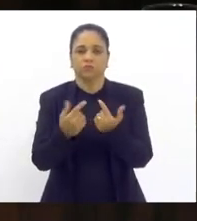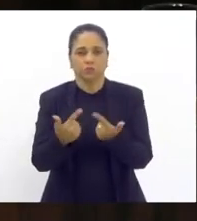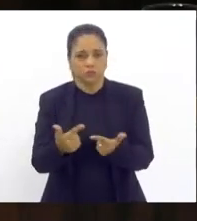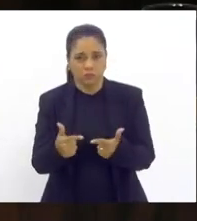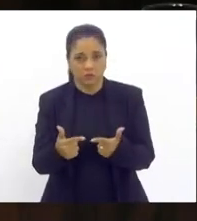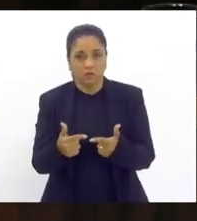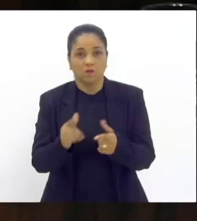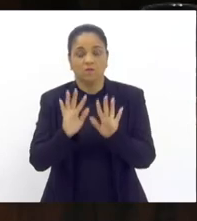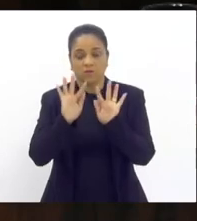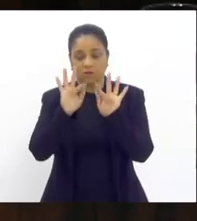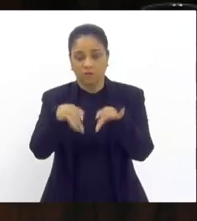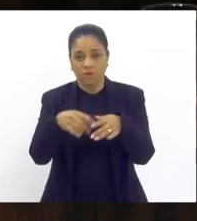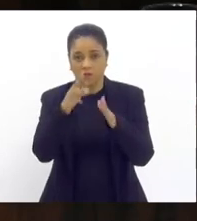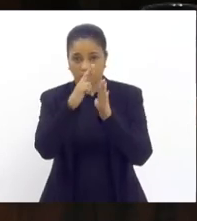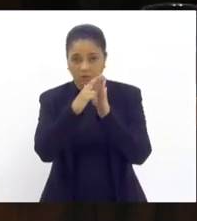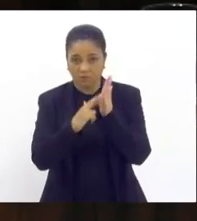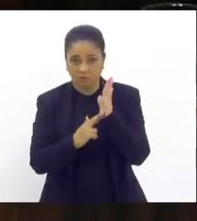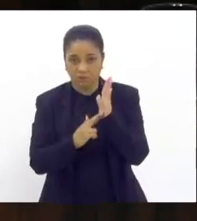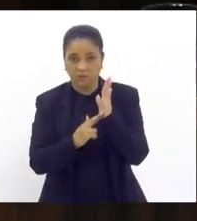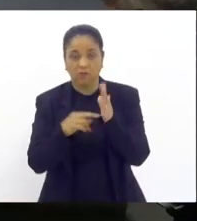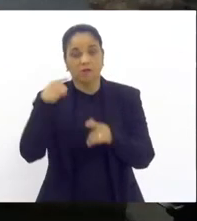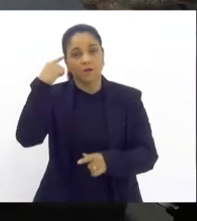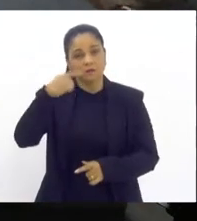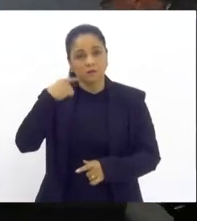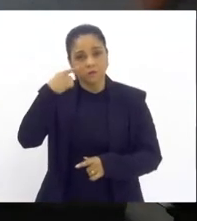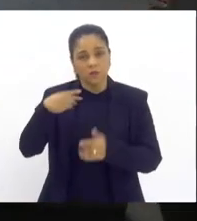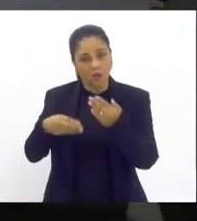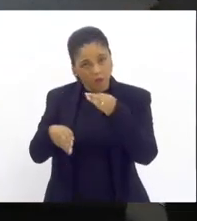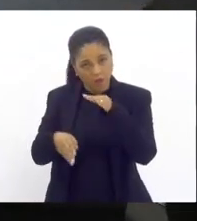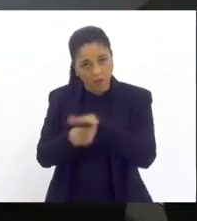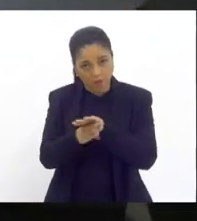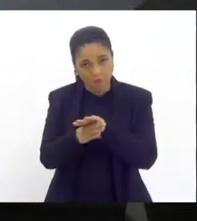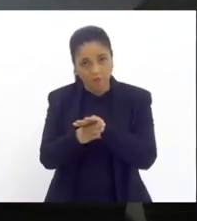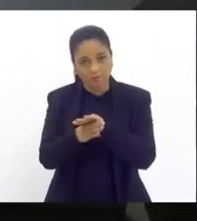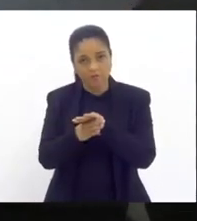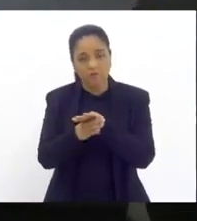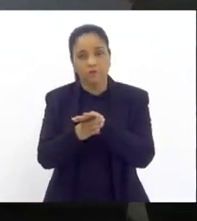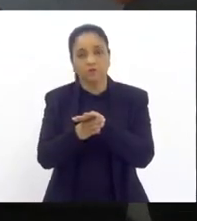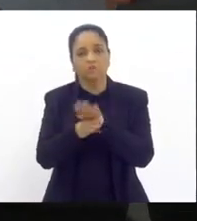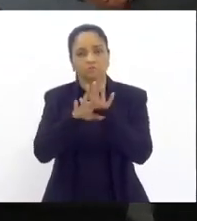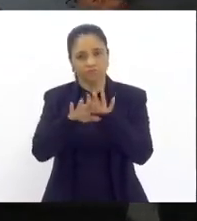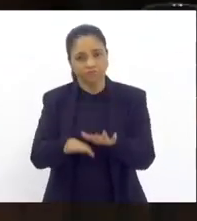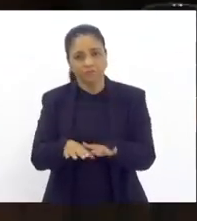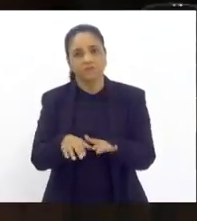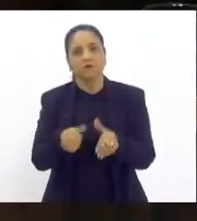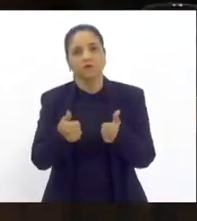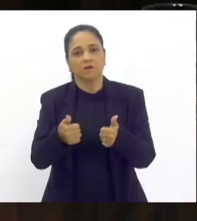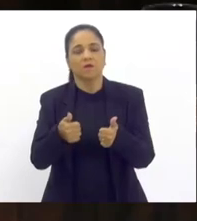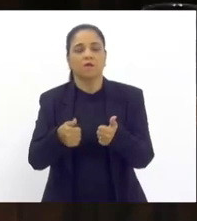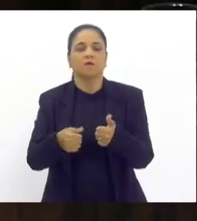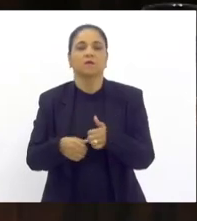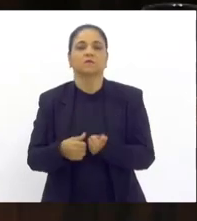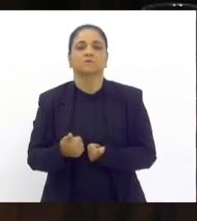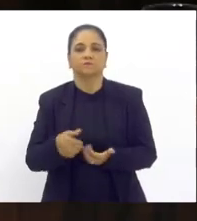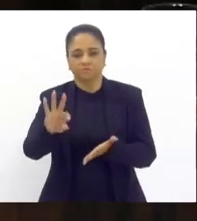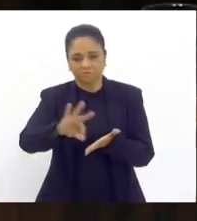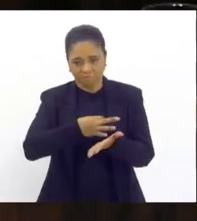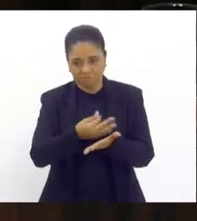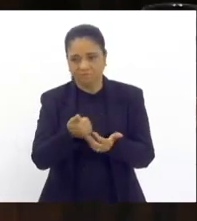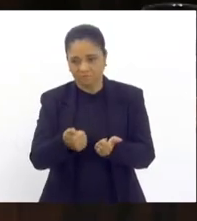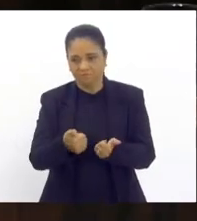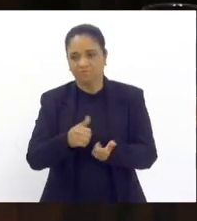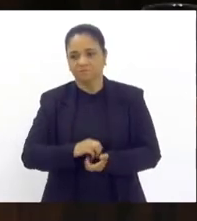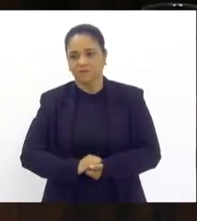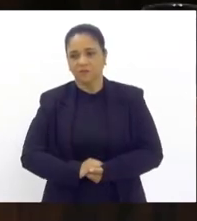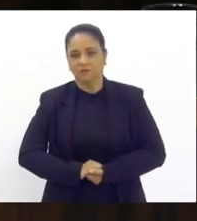de redação. Os deputados que aprovam, permaneçam como estão. Aprovado e vai autógrafo.